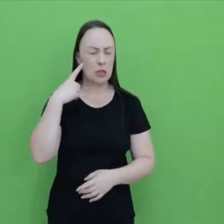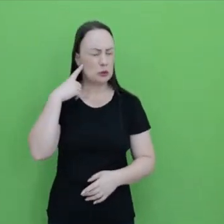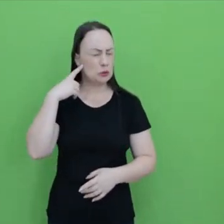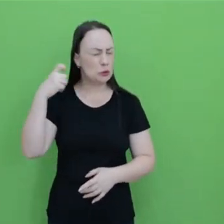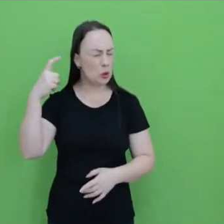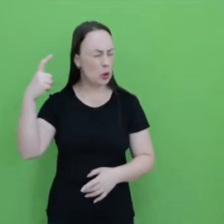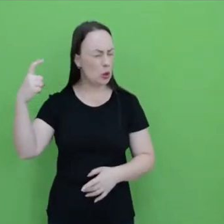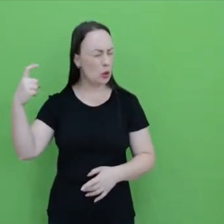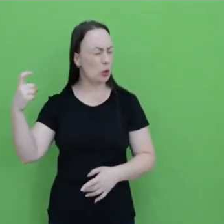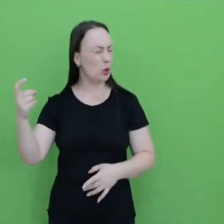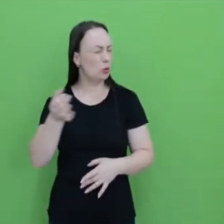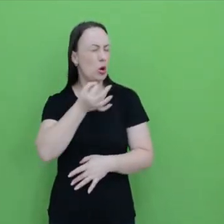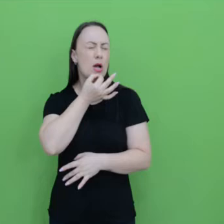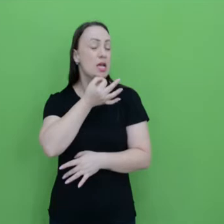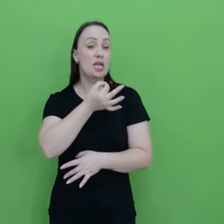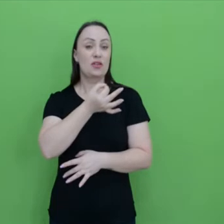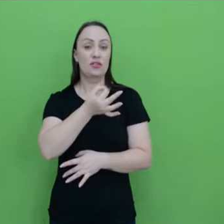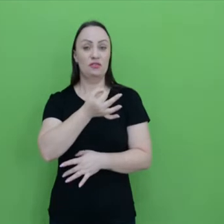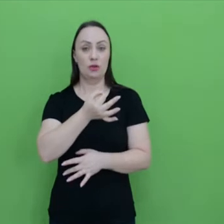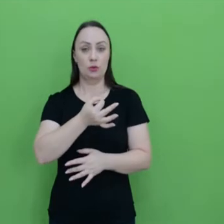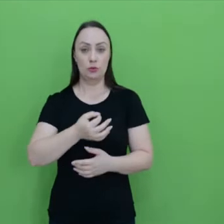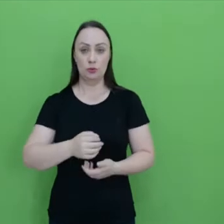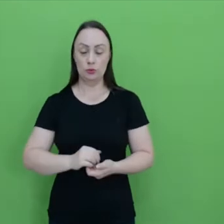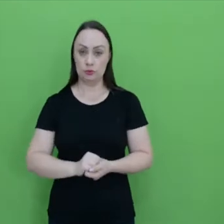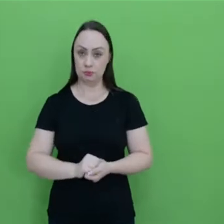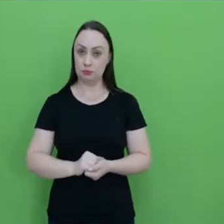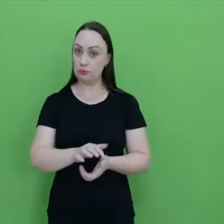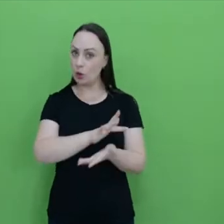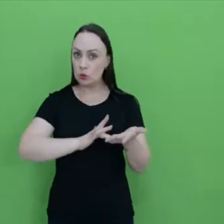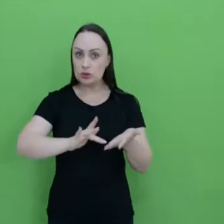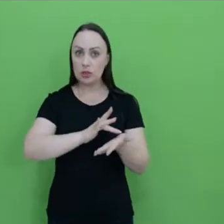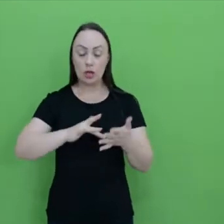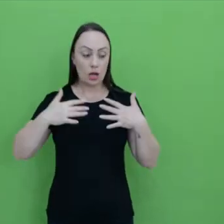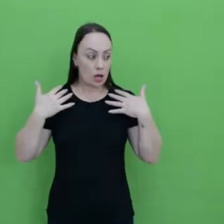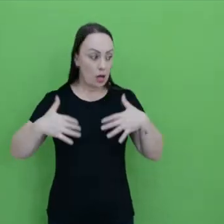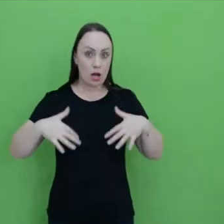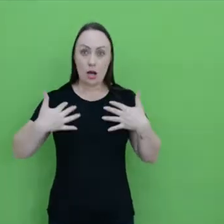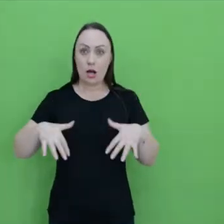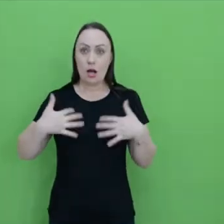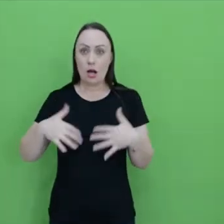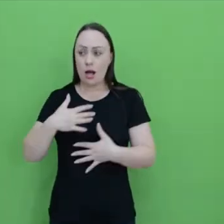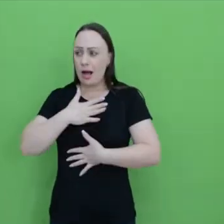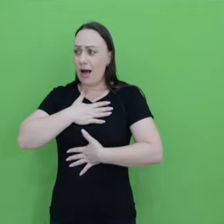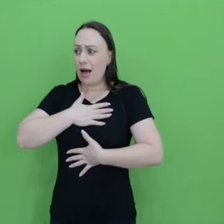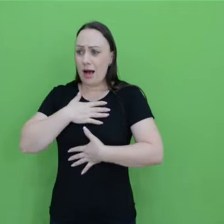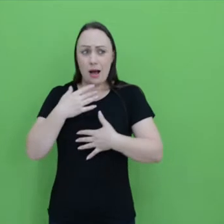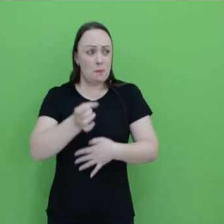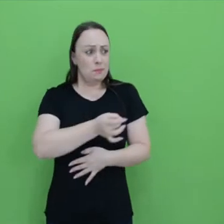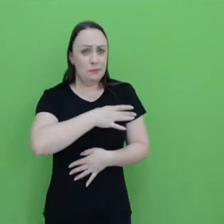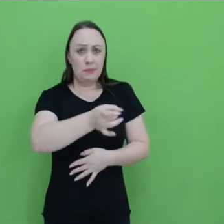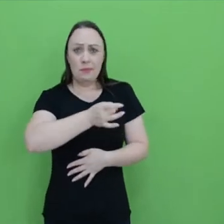som estridente, horrível. Os ciganos estavam apavorados, morrendo